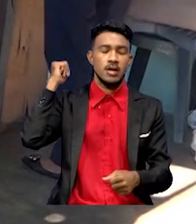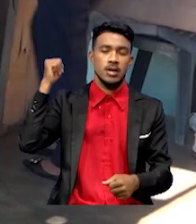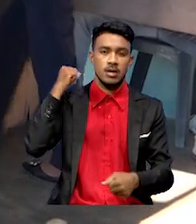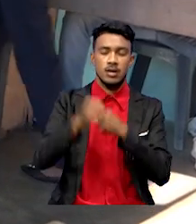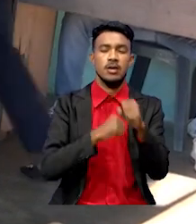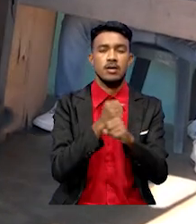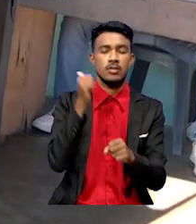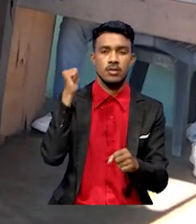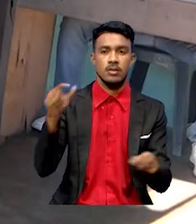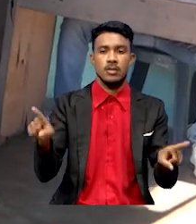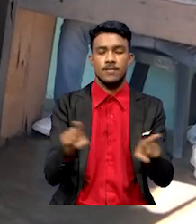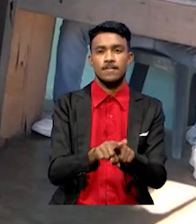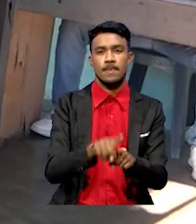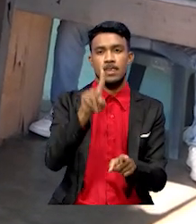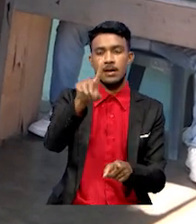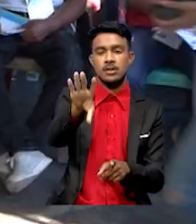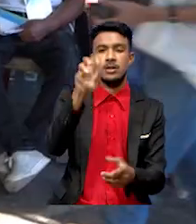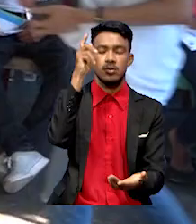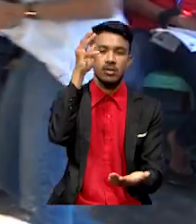de